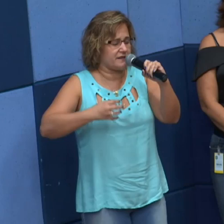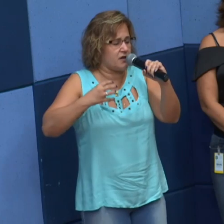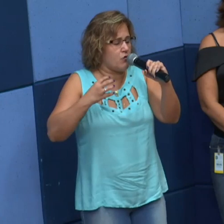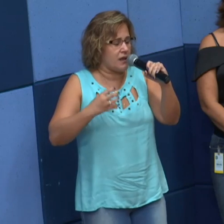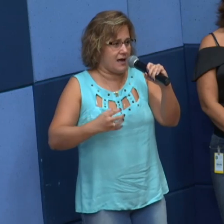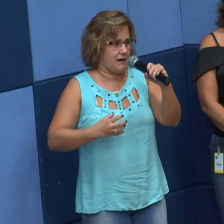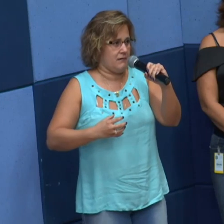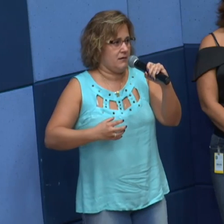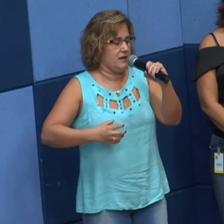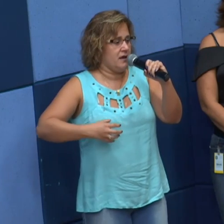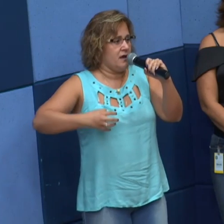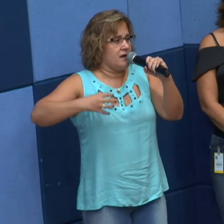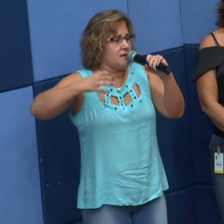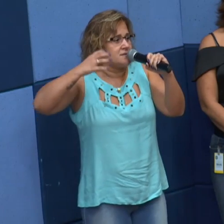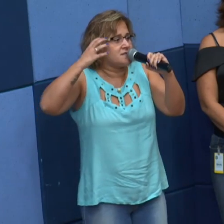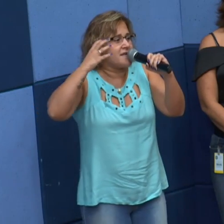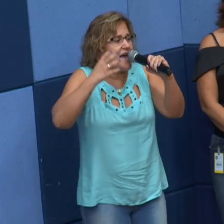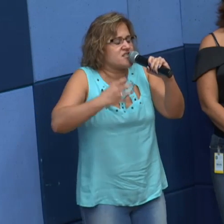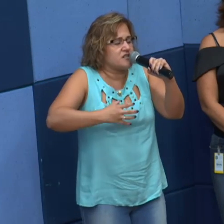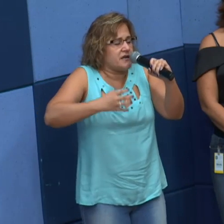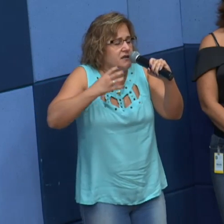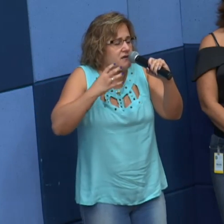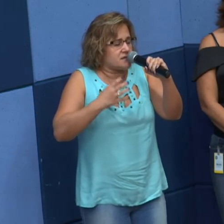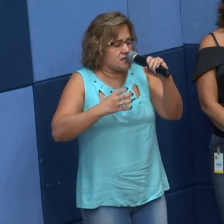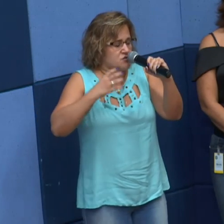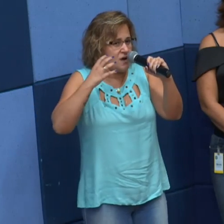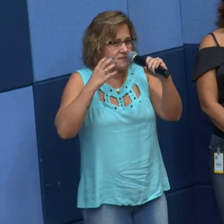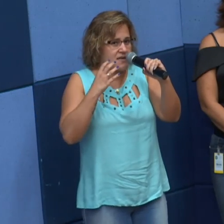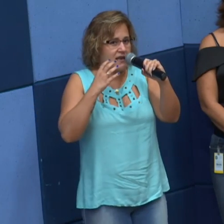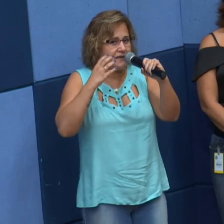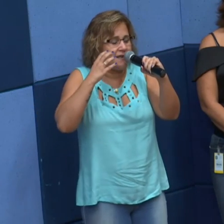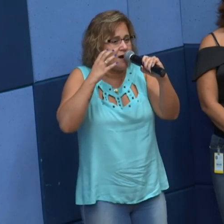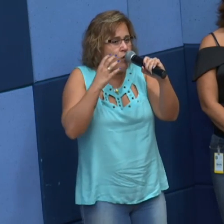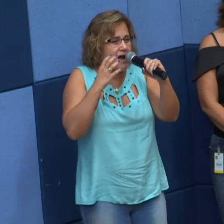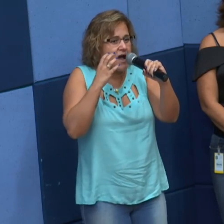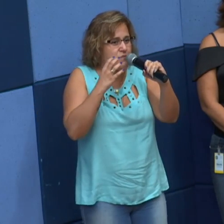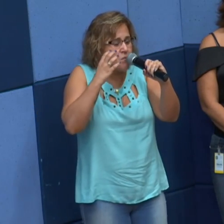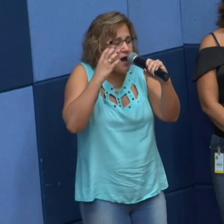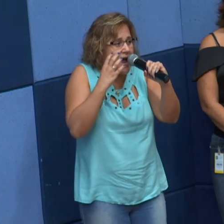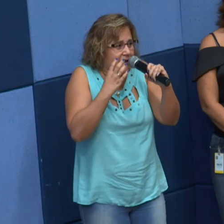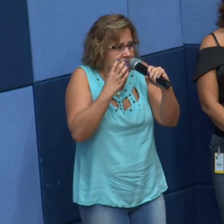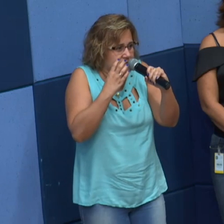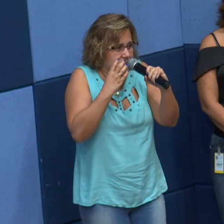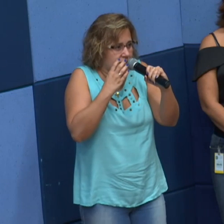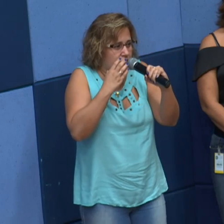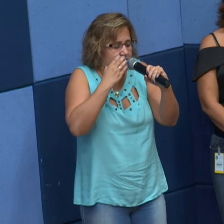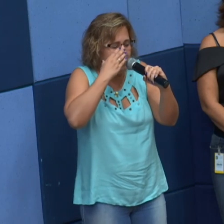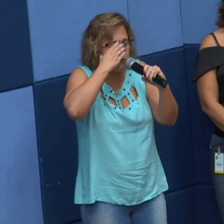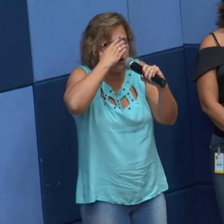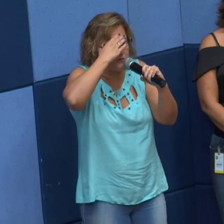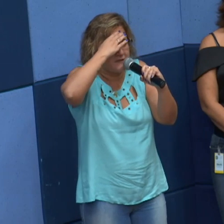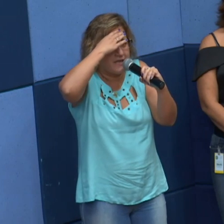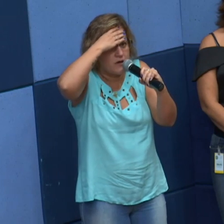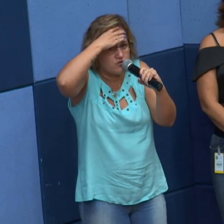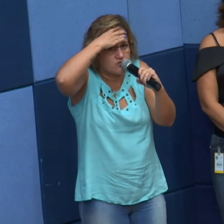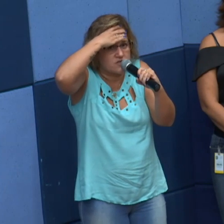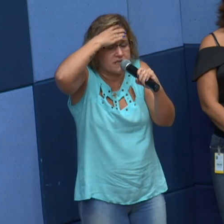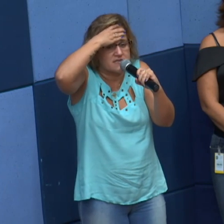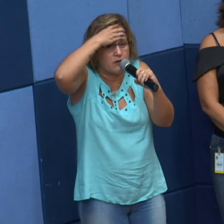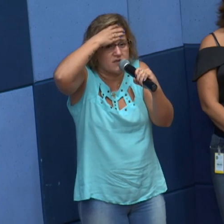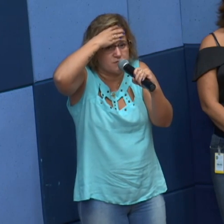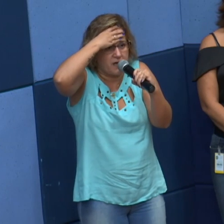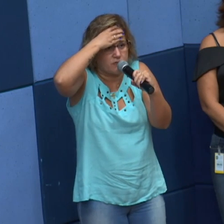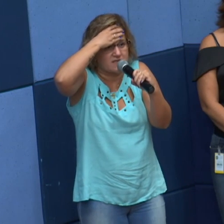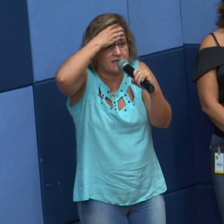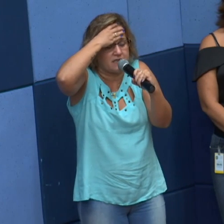para eu matricular 7 crianças numa sala que não cabe mais, eu falo, meu Deus, onde é que